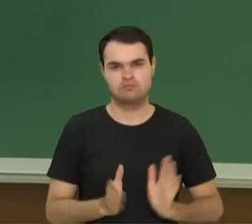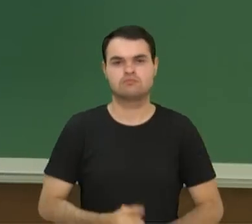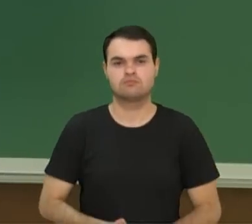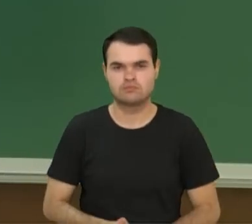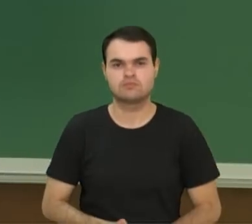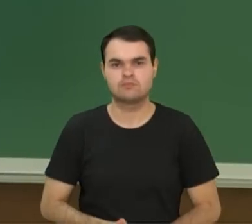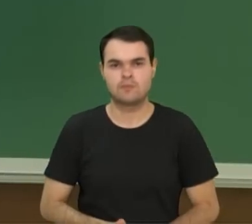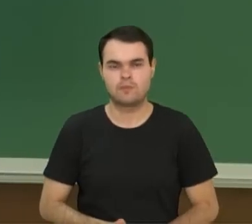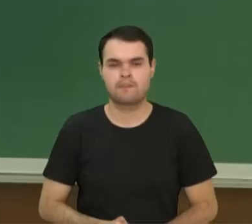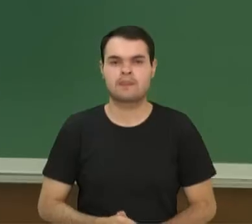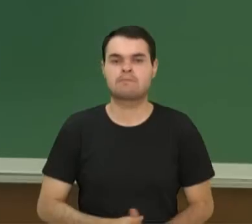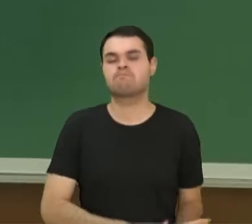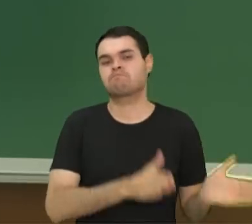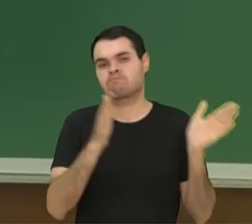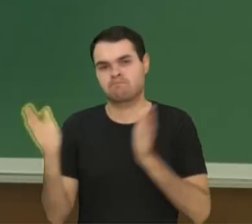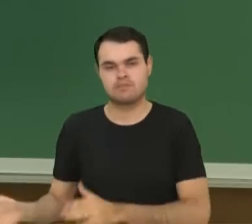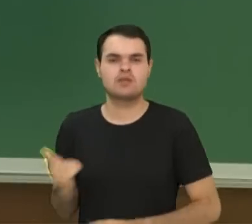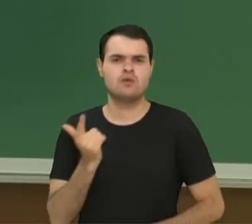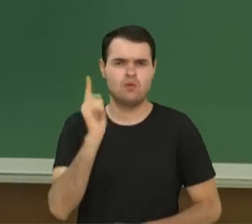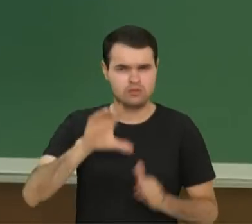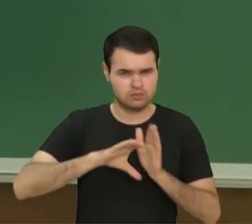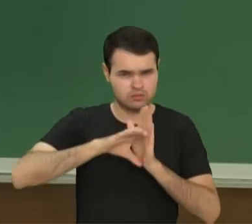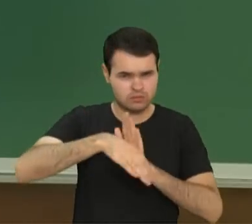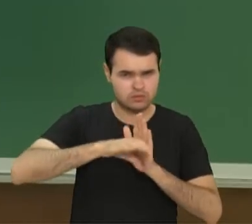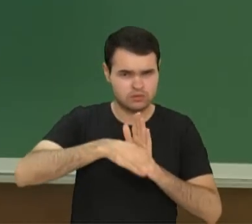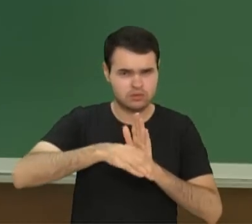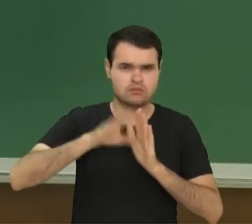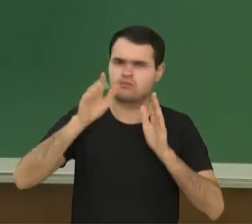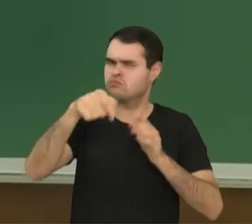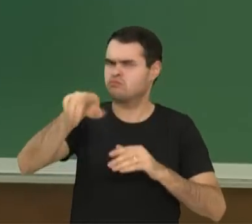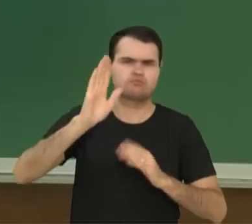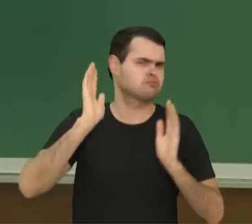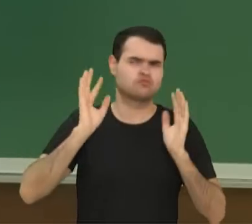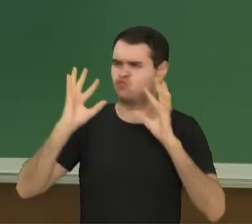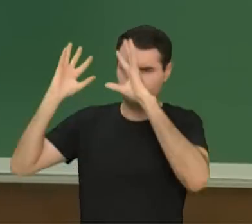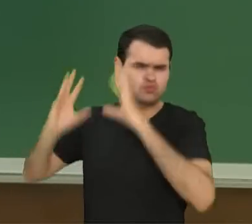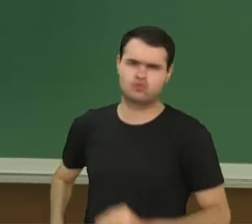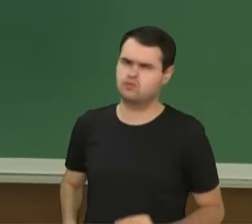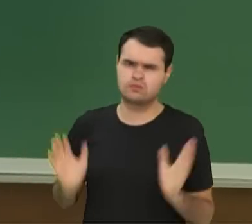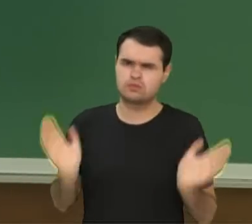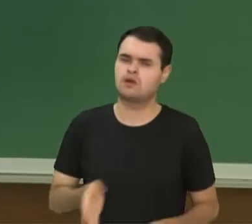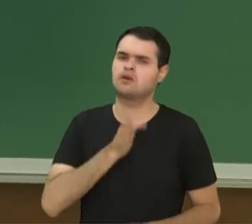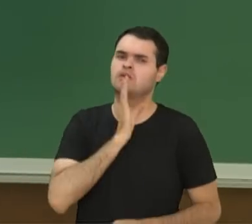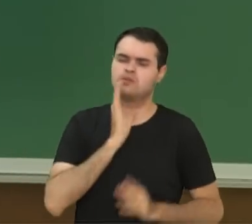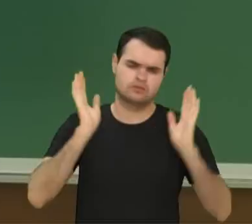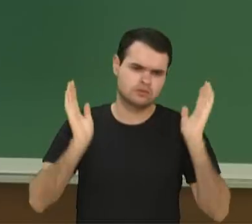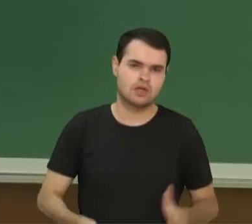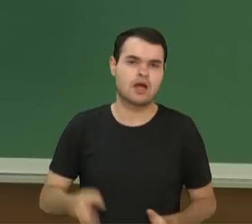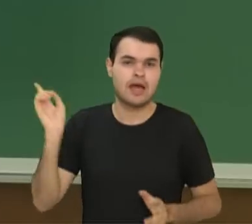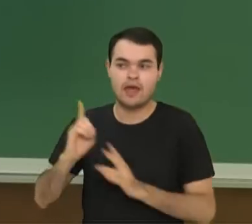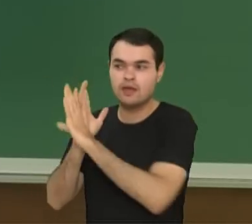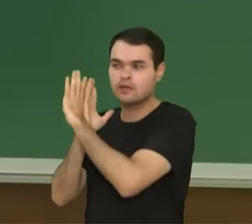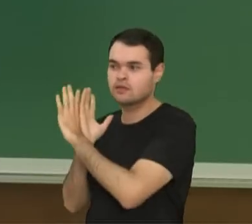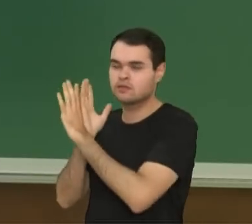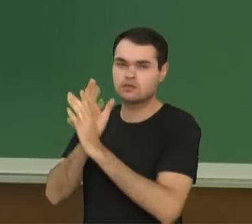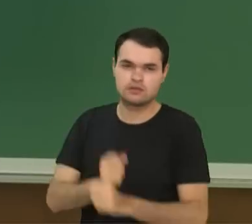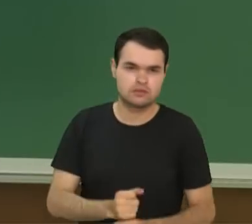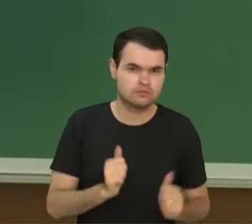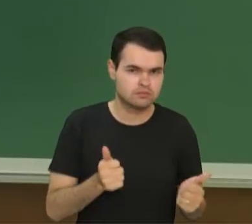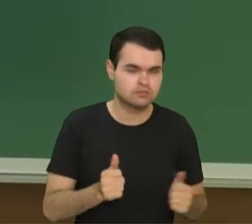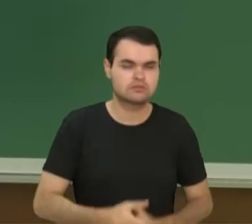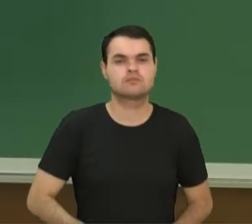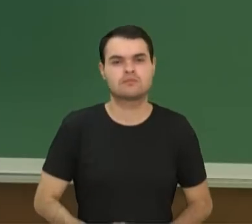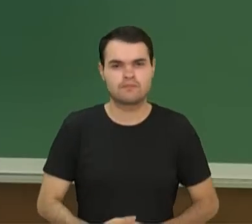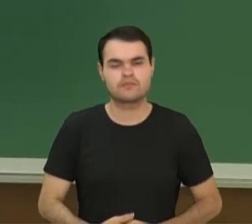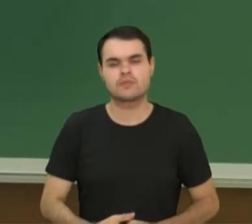e nós vamos ter um outro conceito, que esse daqui nós já conhecemos. Tudo isso daqui que a gente está vendo é uma revisão, gente.